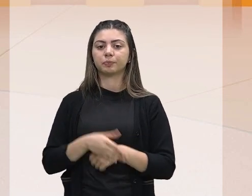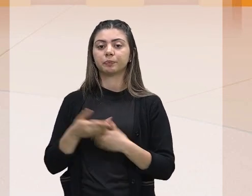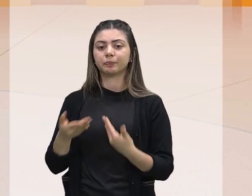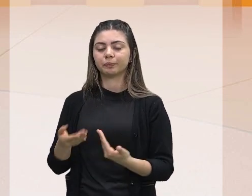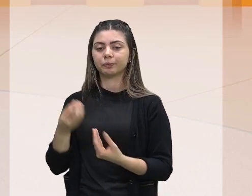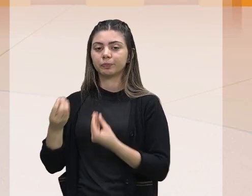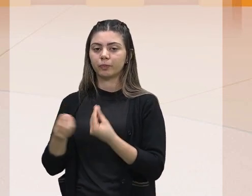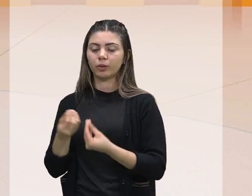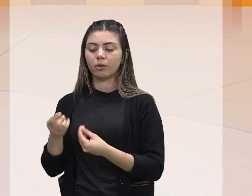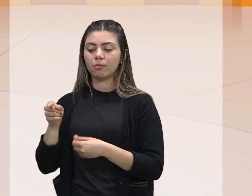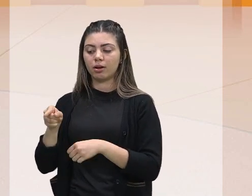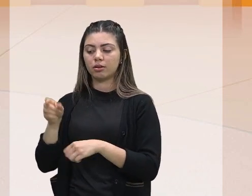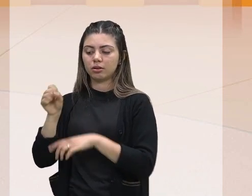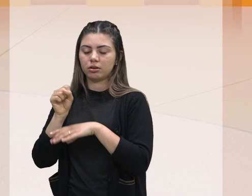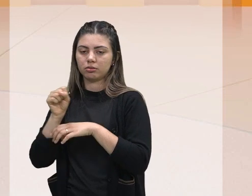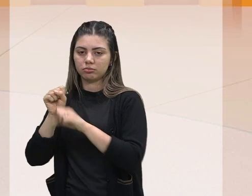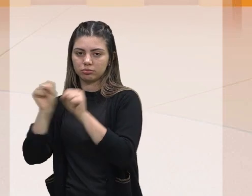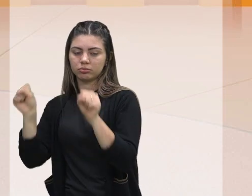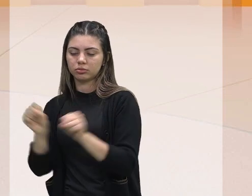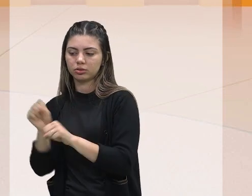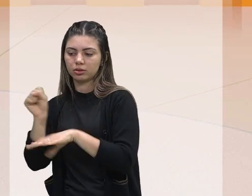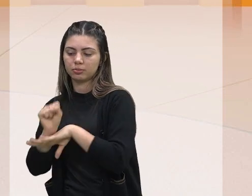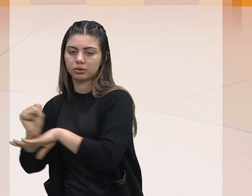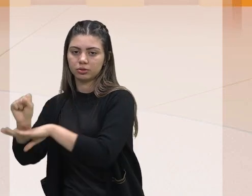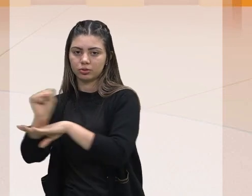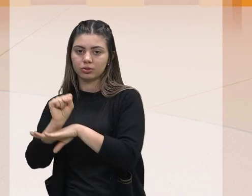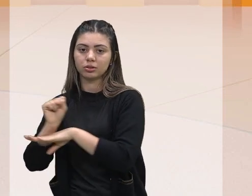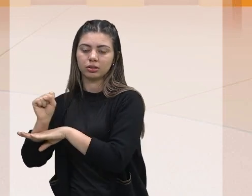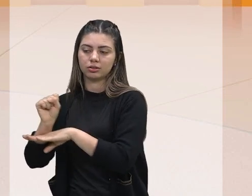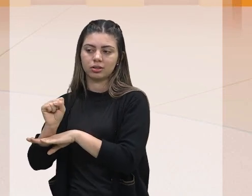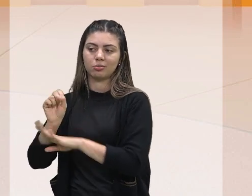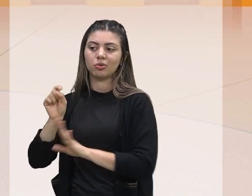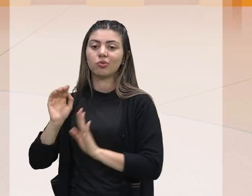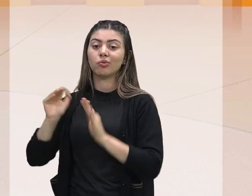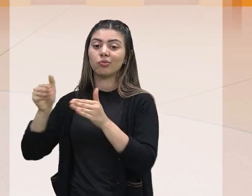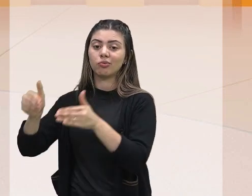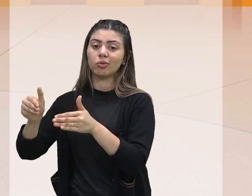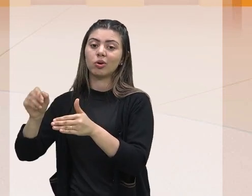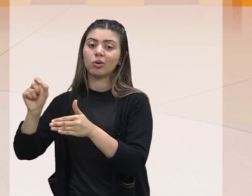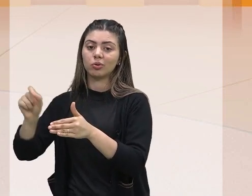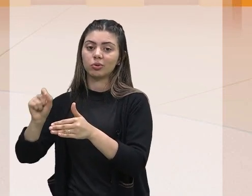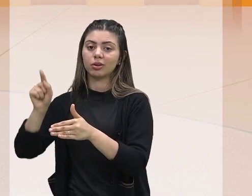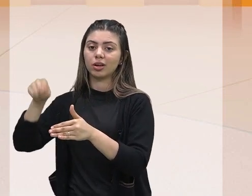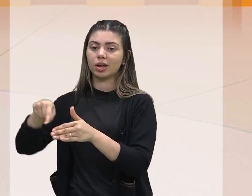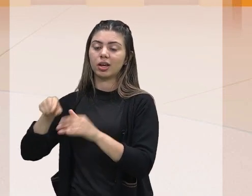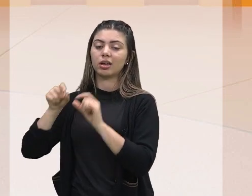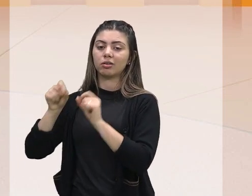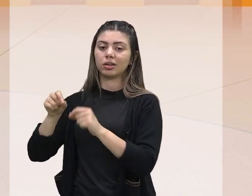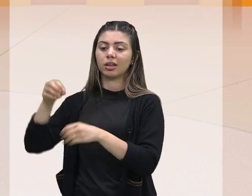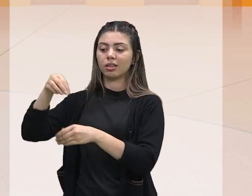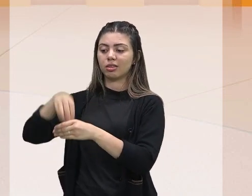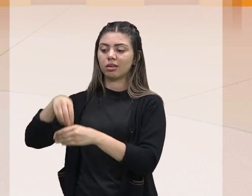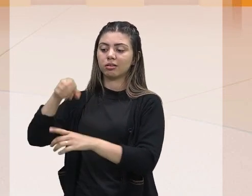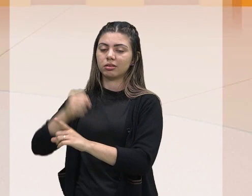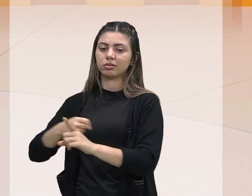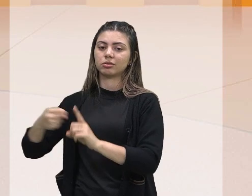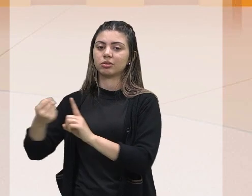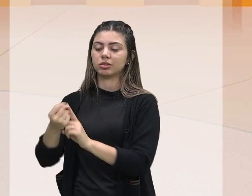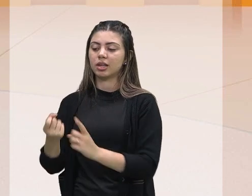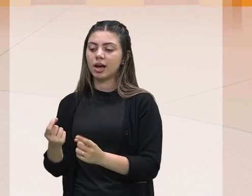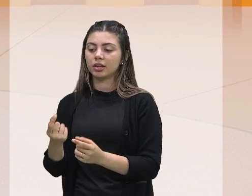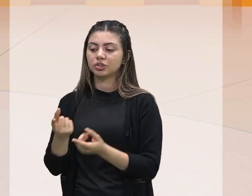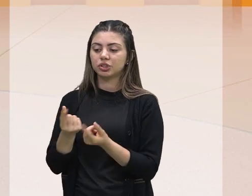num sistema socialista, ele deveria, né, pelo menos, ter esse controle de preços, né,